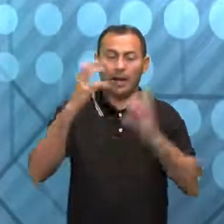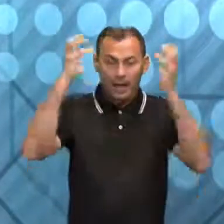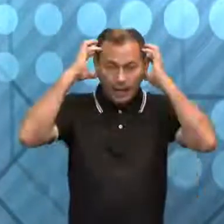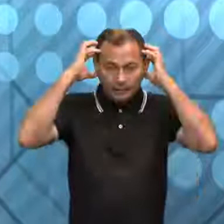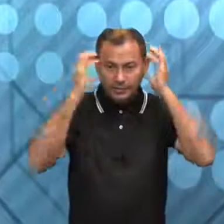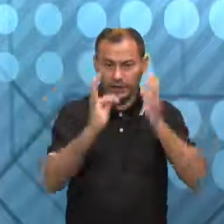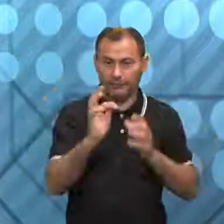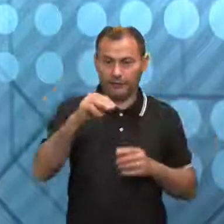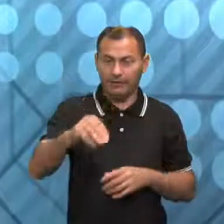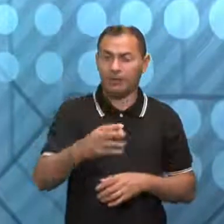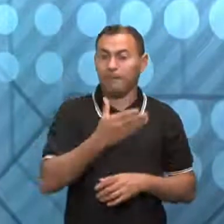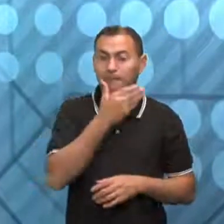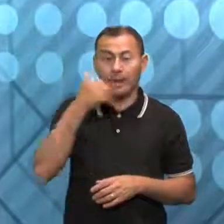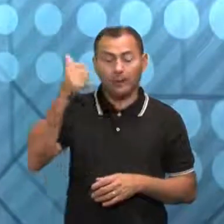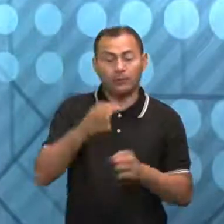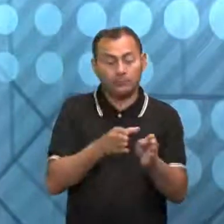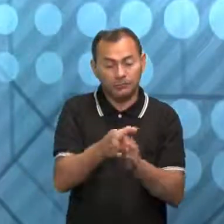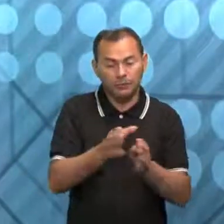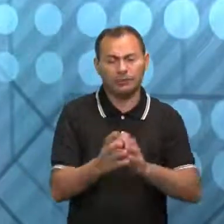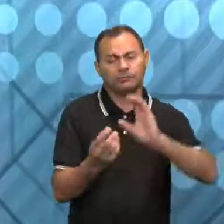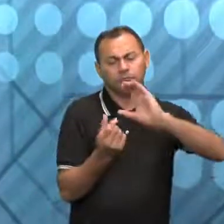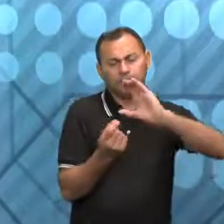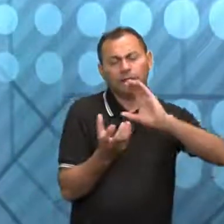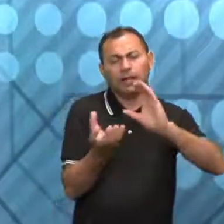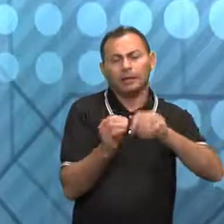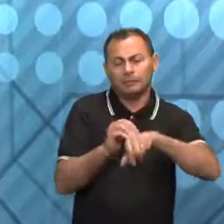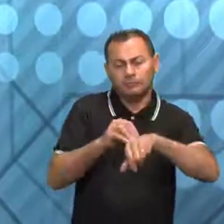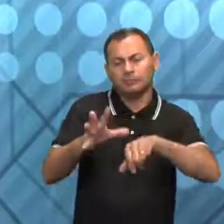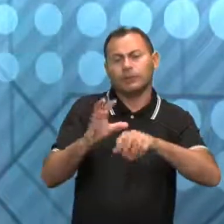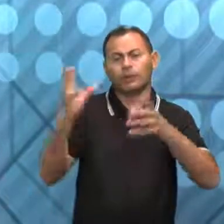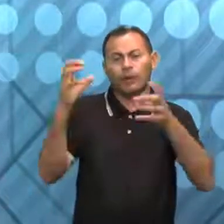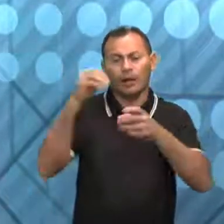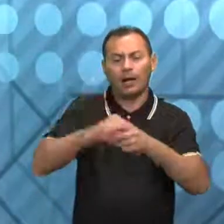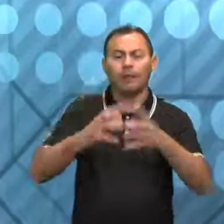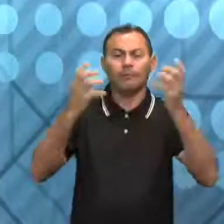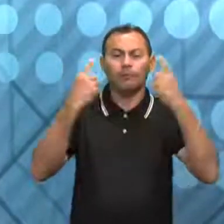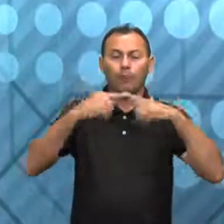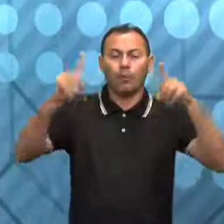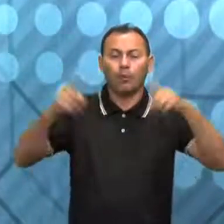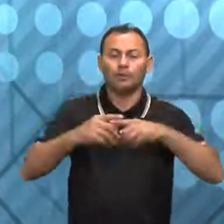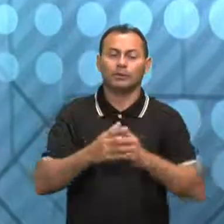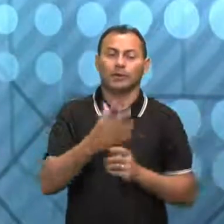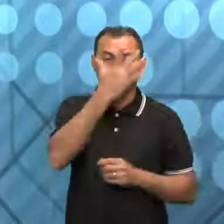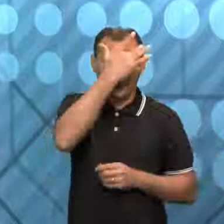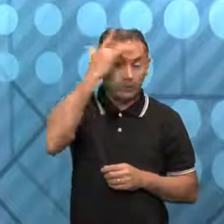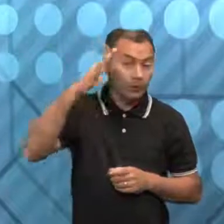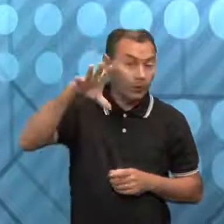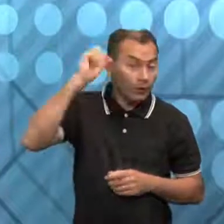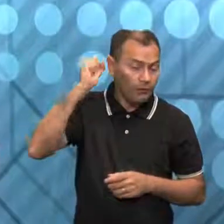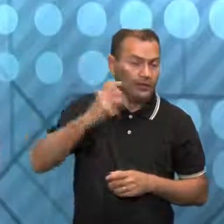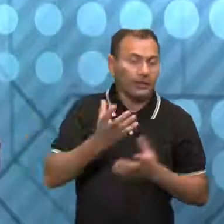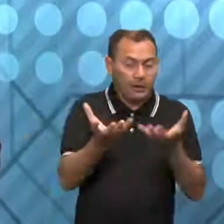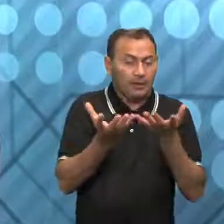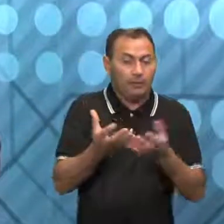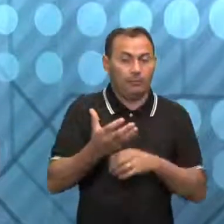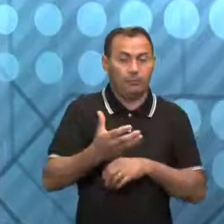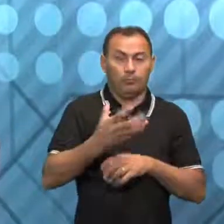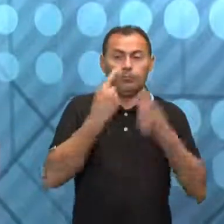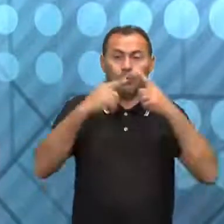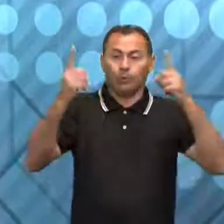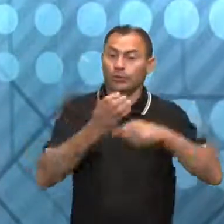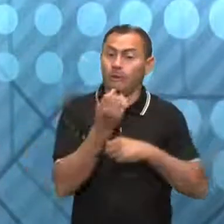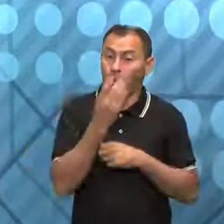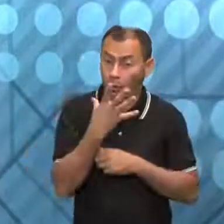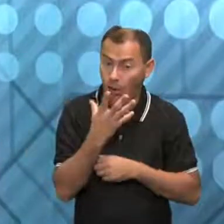mais indicada nessa situação, porque o cliente já falou que ele quer transmitir música. E o público dele é exigente, quer música com qualidade. Então, estamos falando